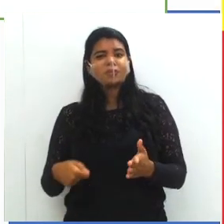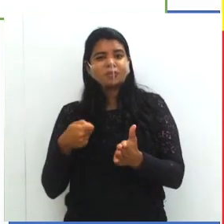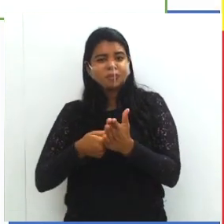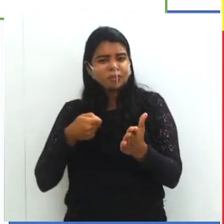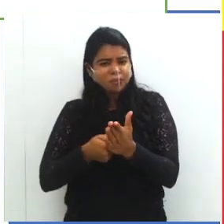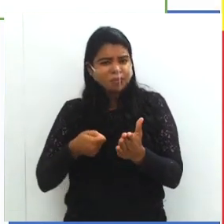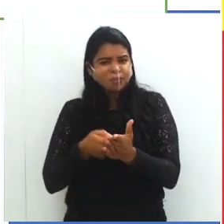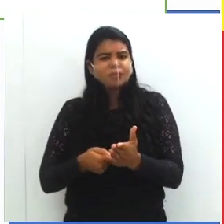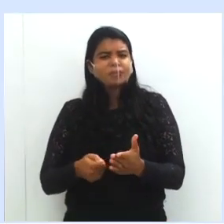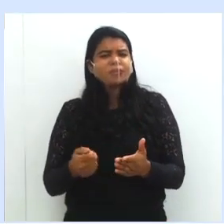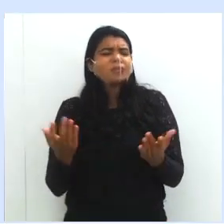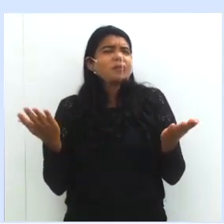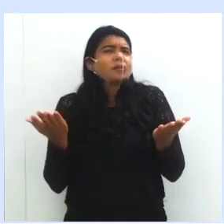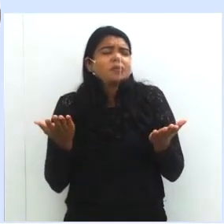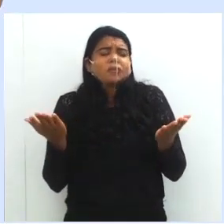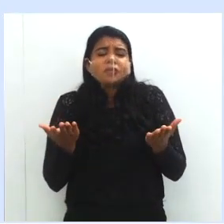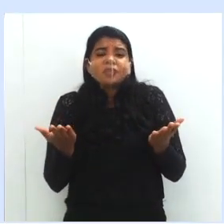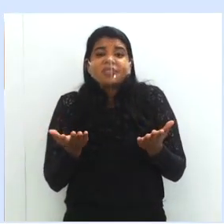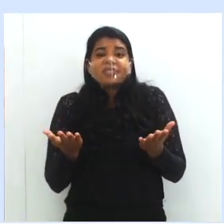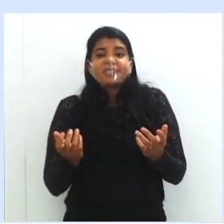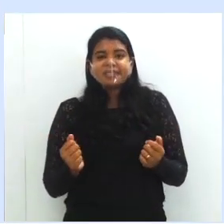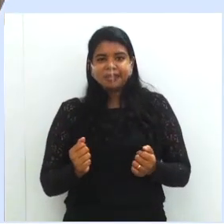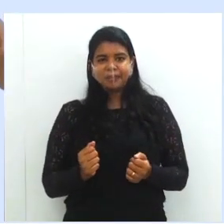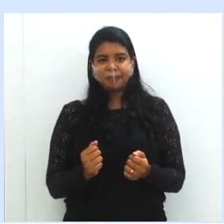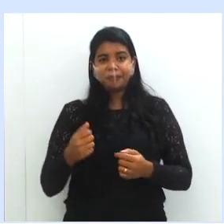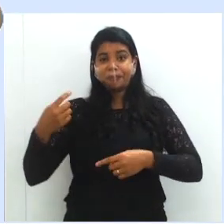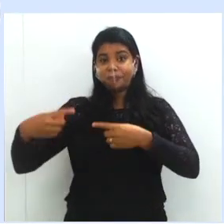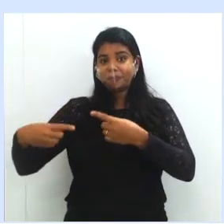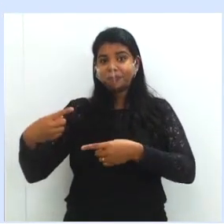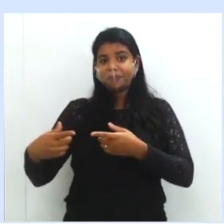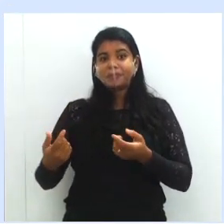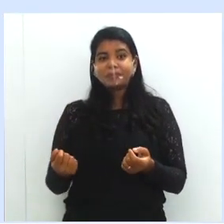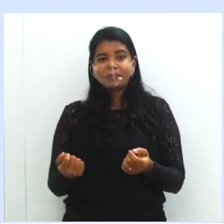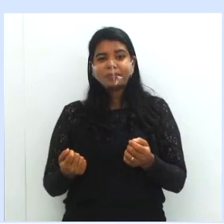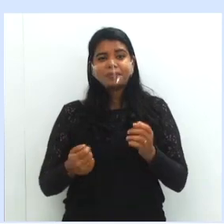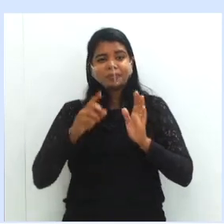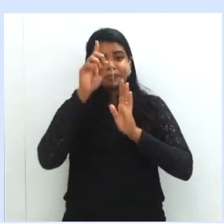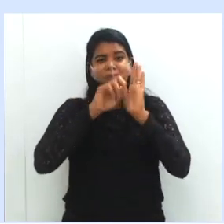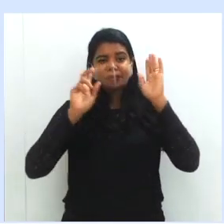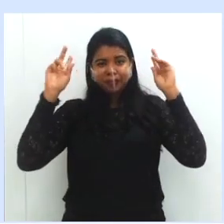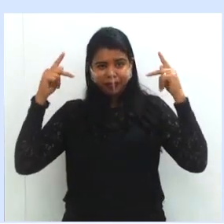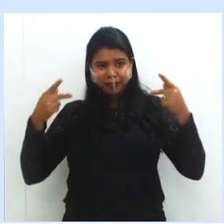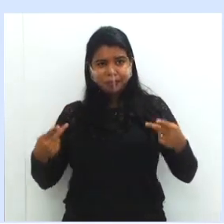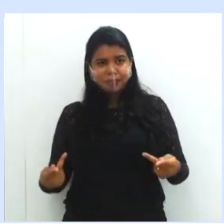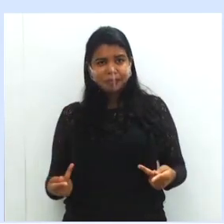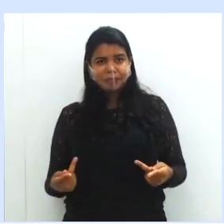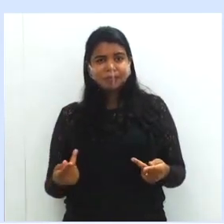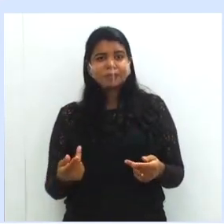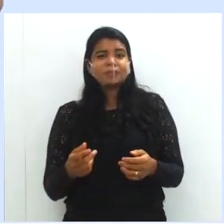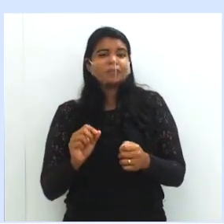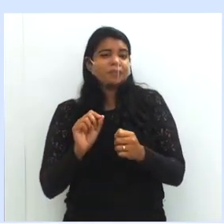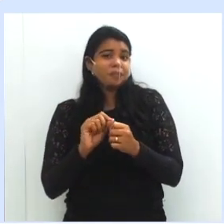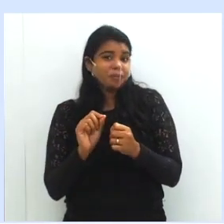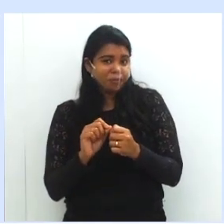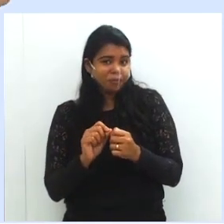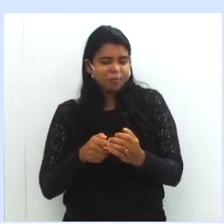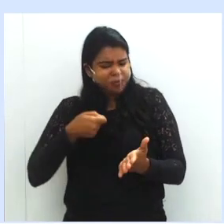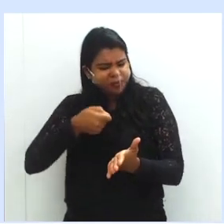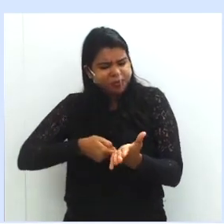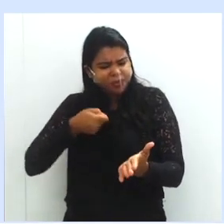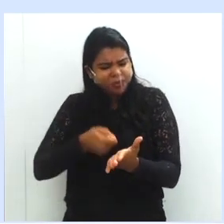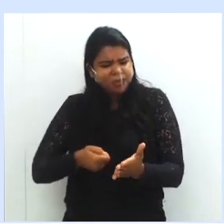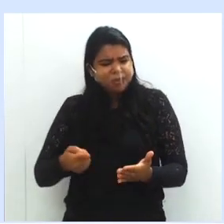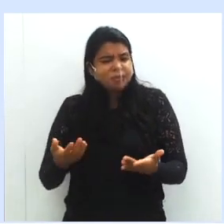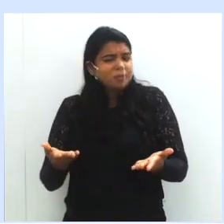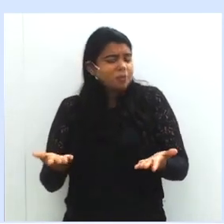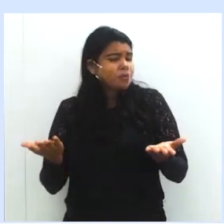fazer cumprir. O que é que será, minha gente, que a política dos direitos humanos pretende fazer cumprir?